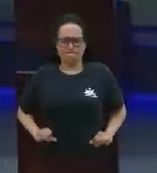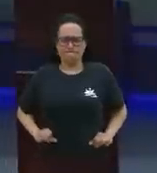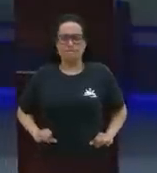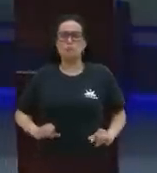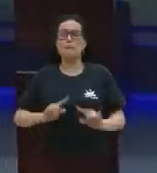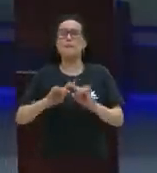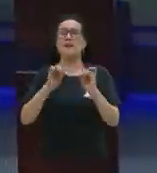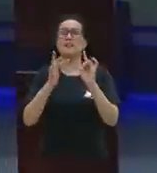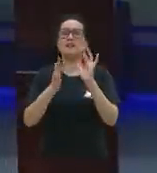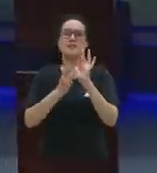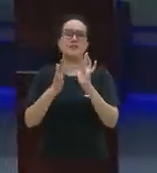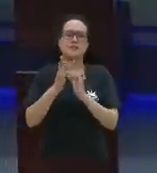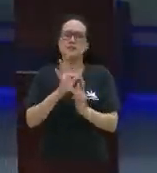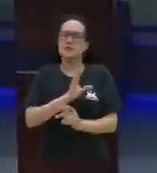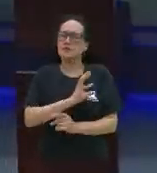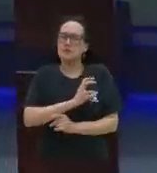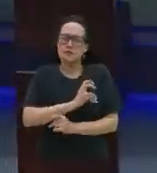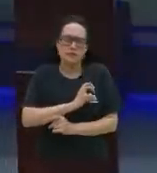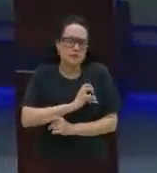mas Jesus está te amando